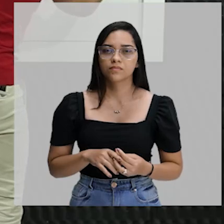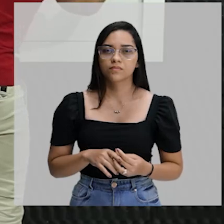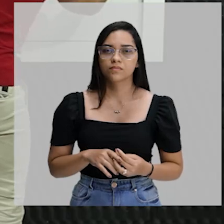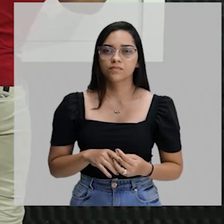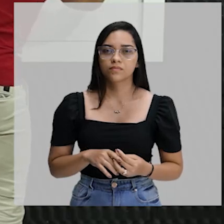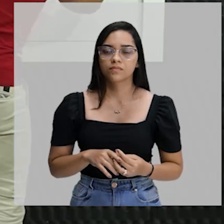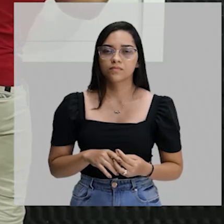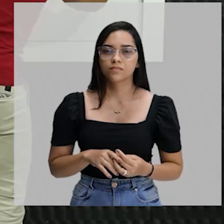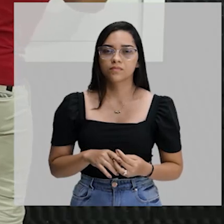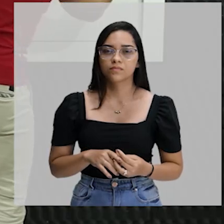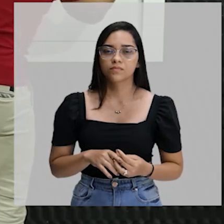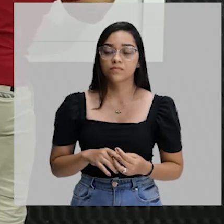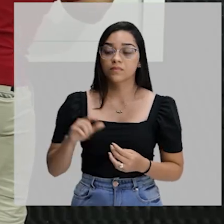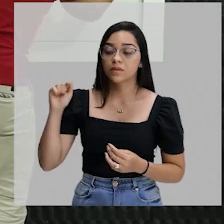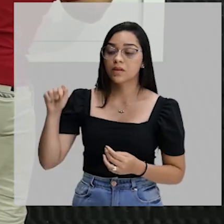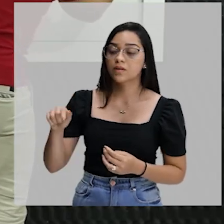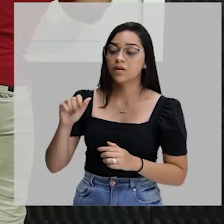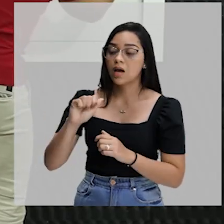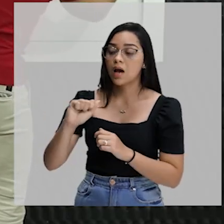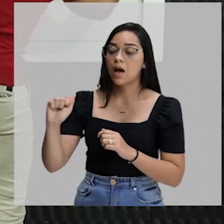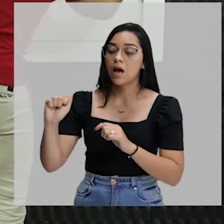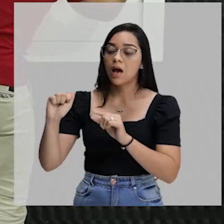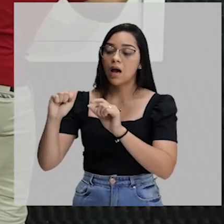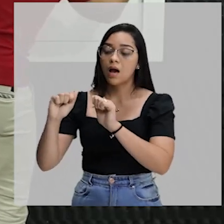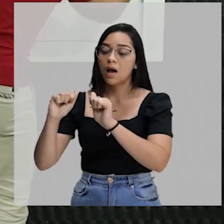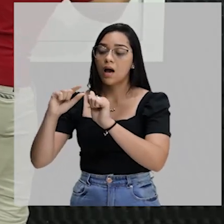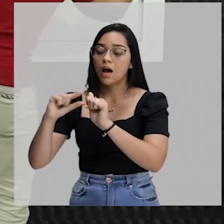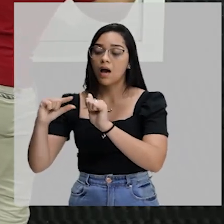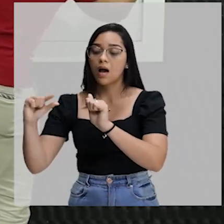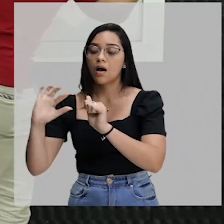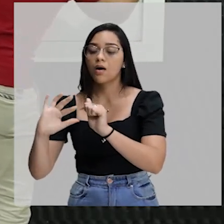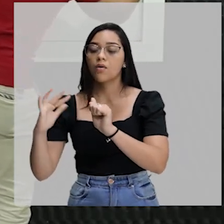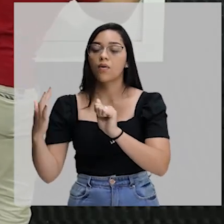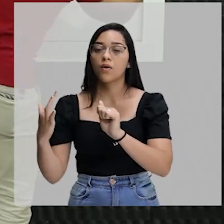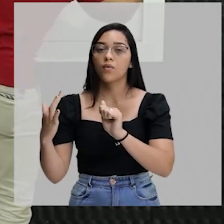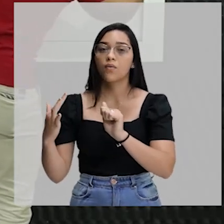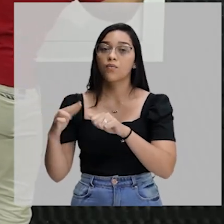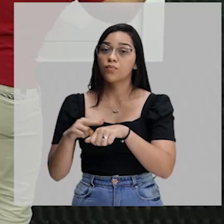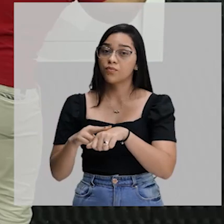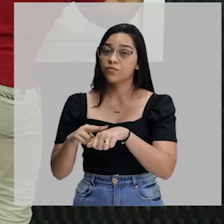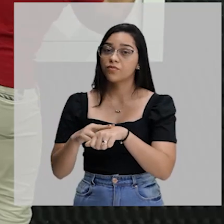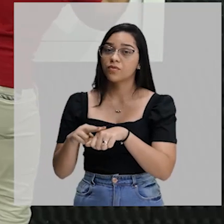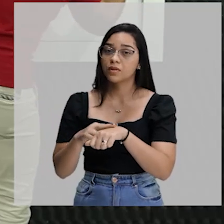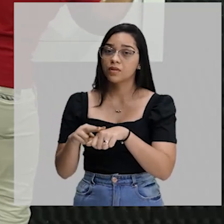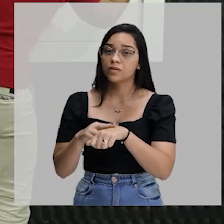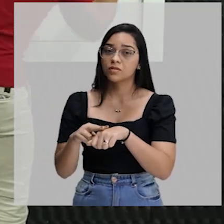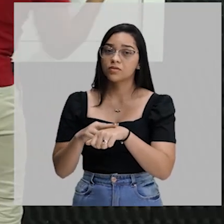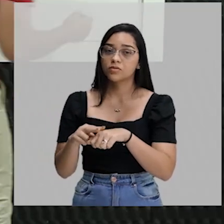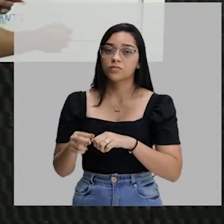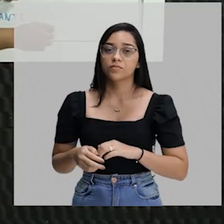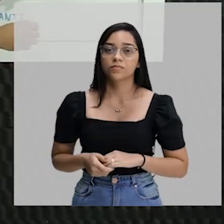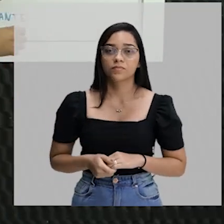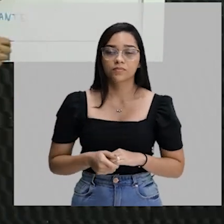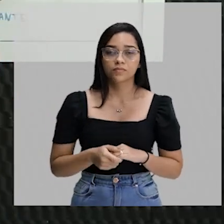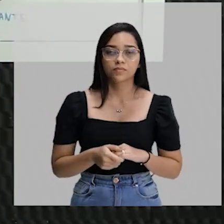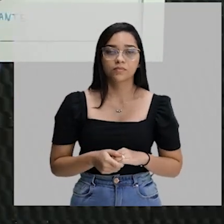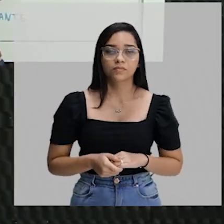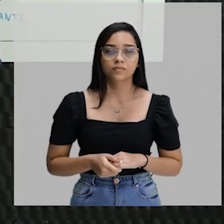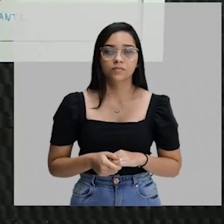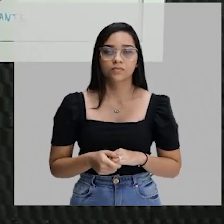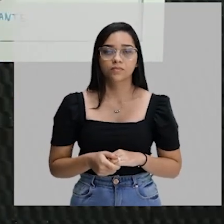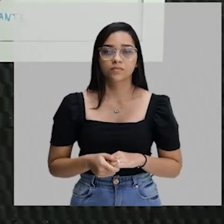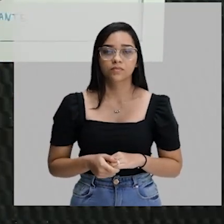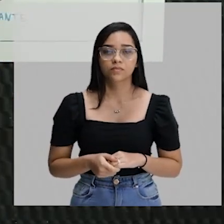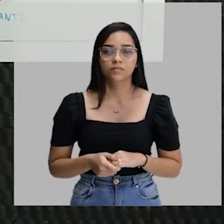E esse indivíduo bem aqui, qual é o fenótipo dele? Verde. Olha aí. O